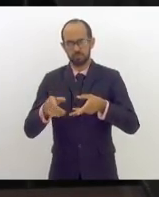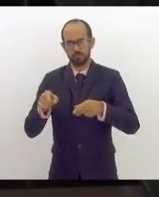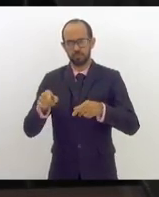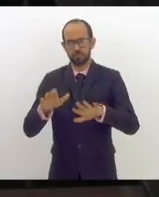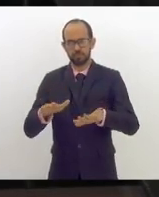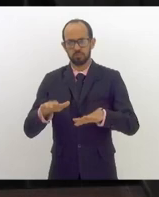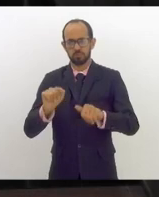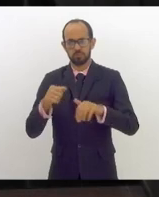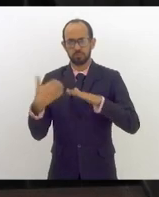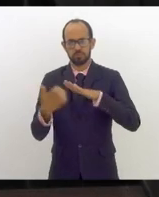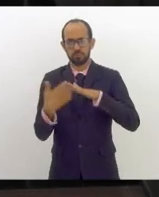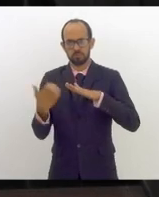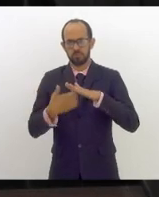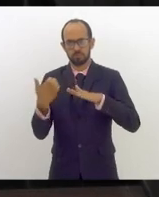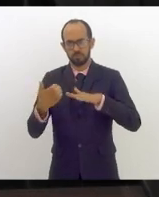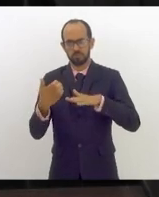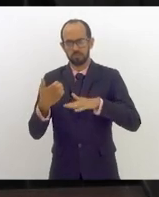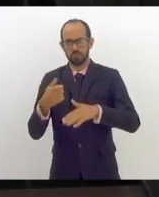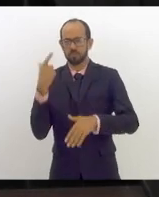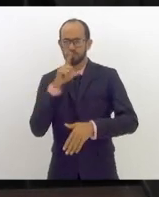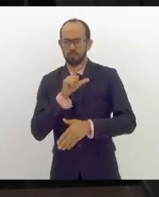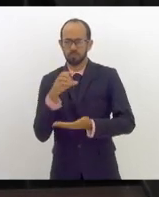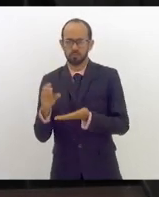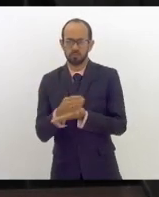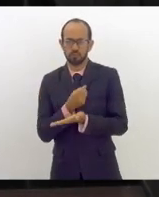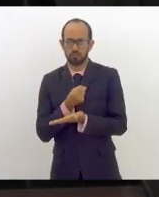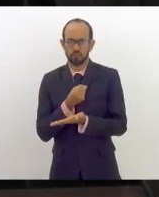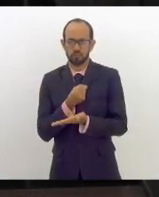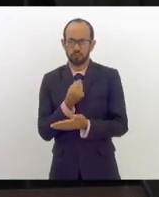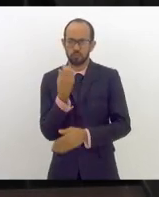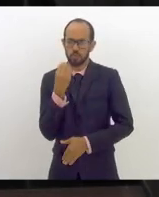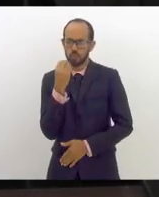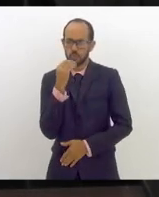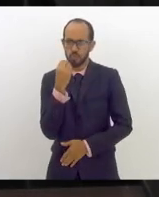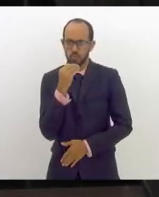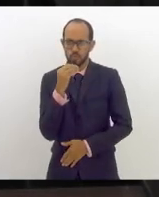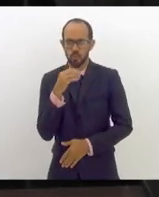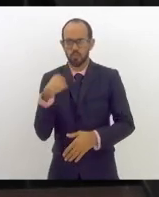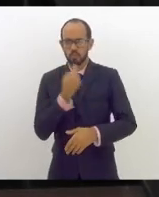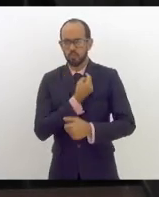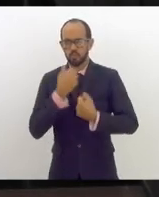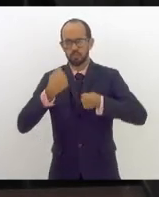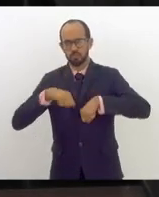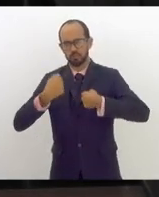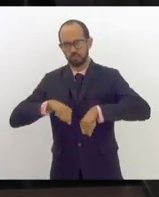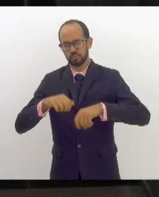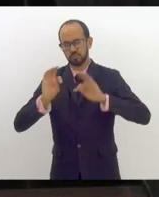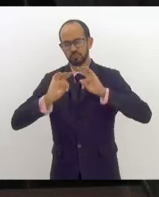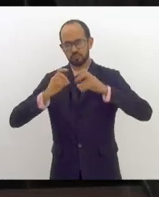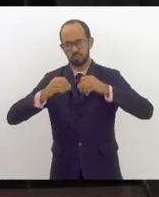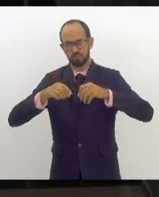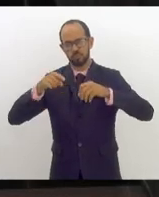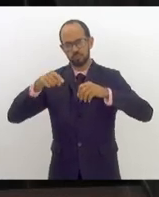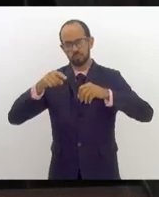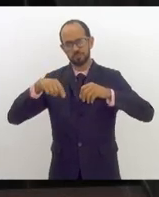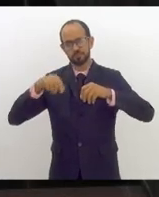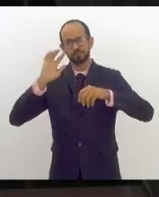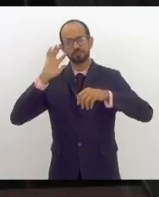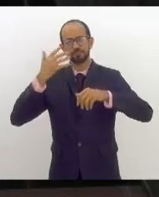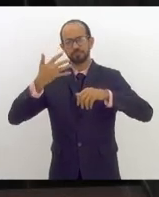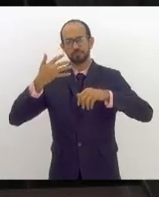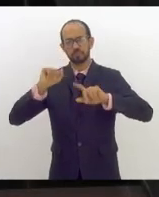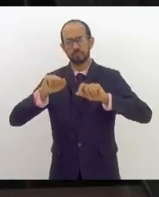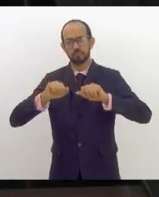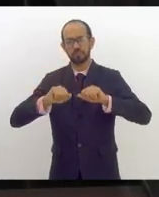empresa é lucrativa é preciso né que essas decisões todas sejam antes